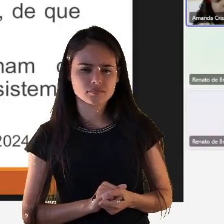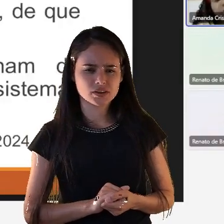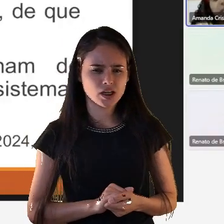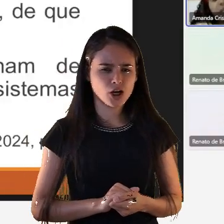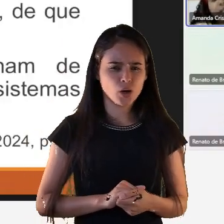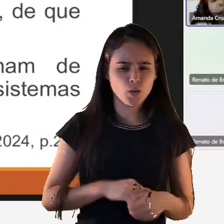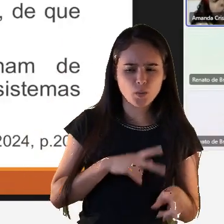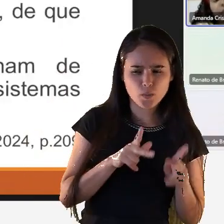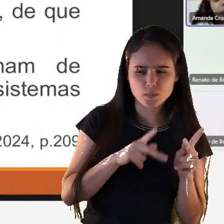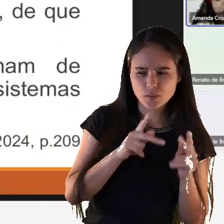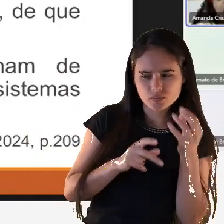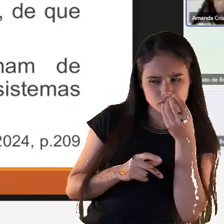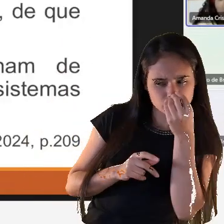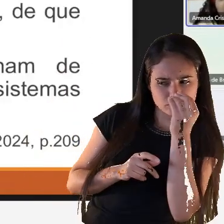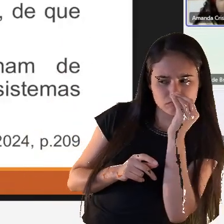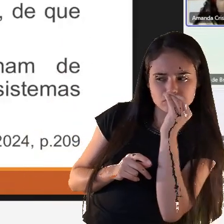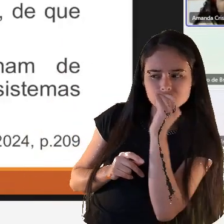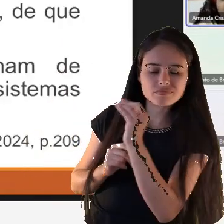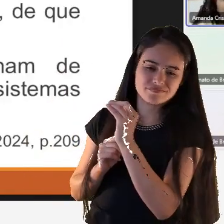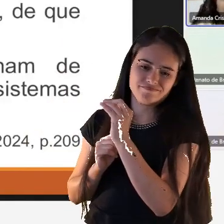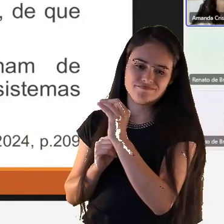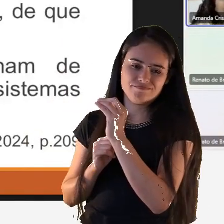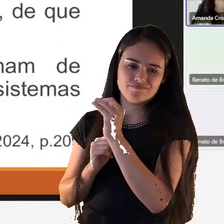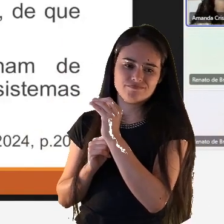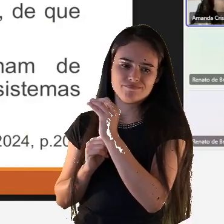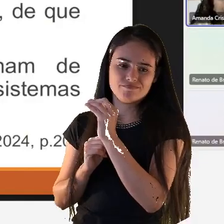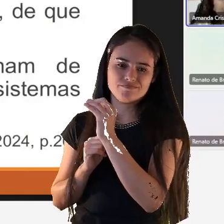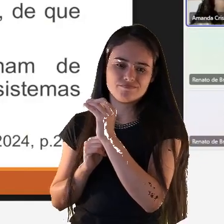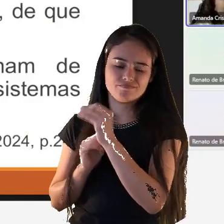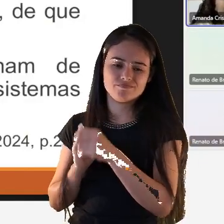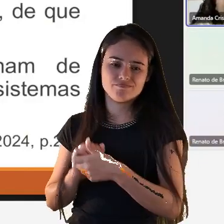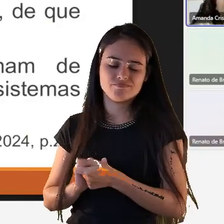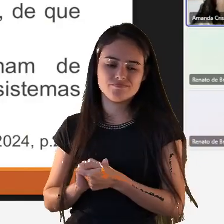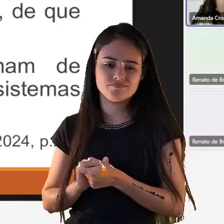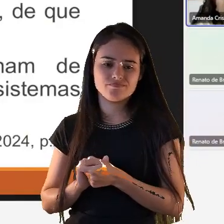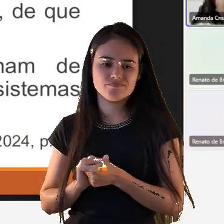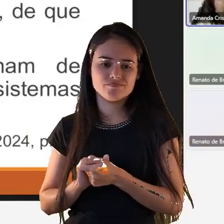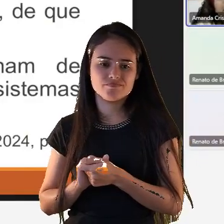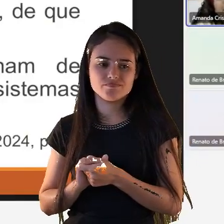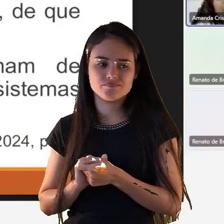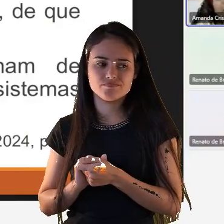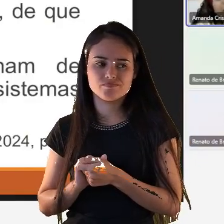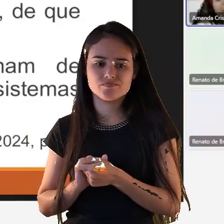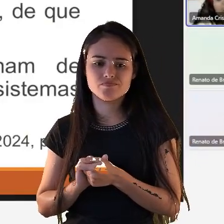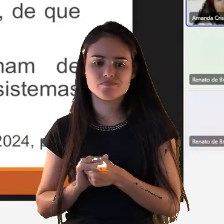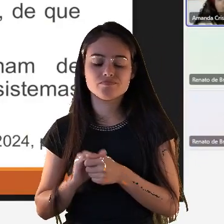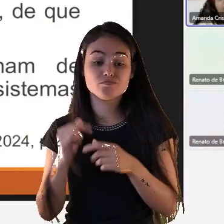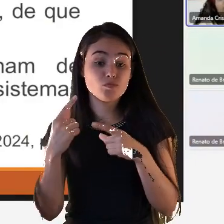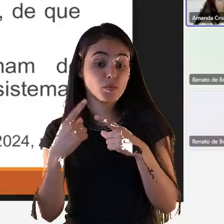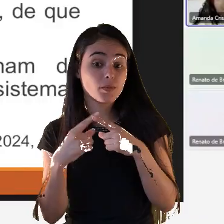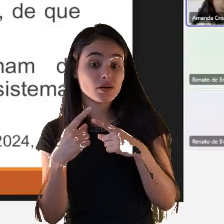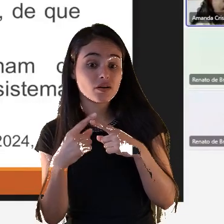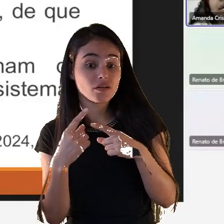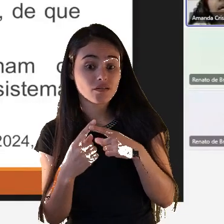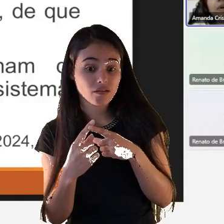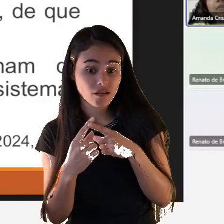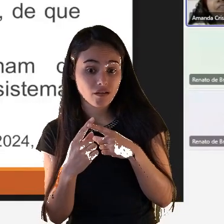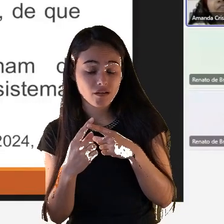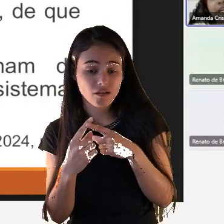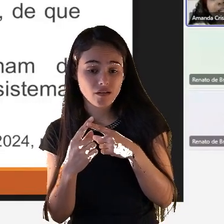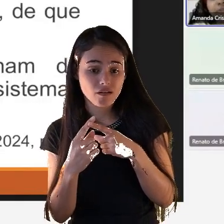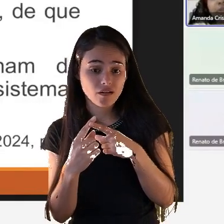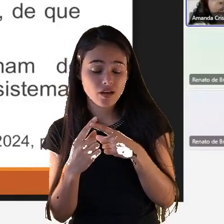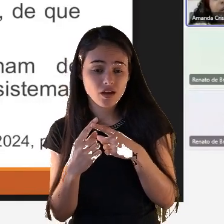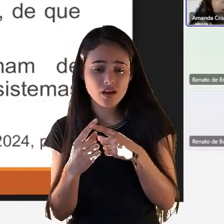Permeando a nossa sociedade. E ela foi colocada principalmente para justificar